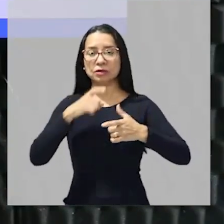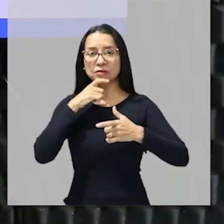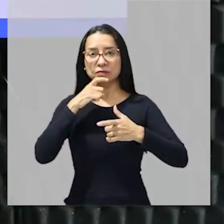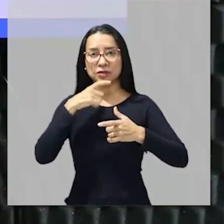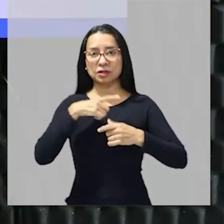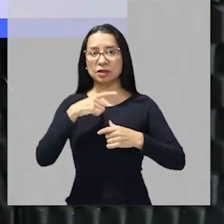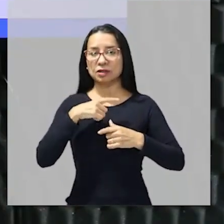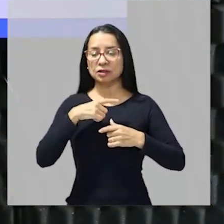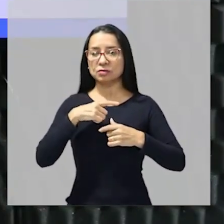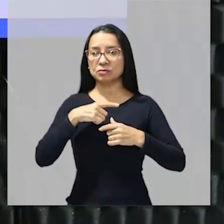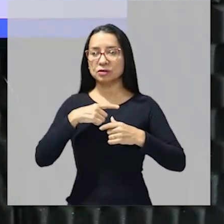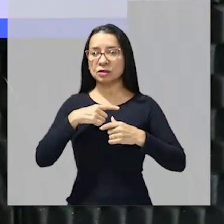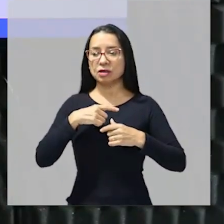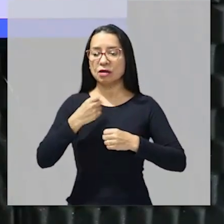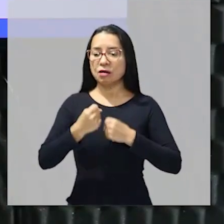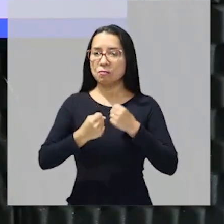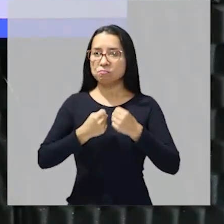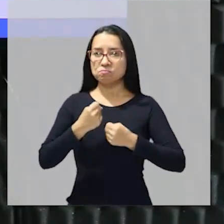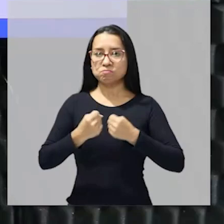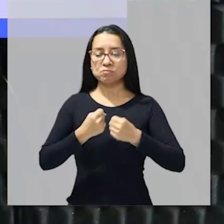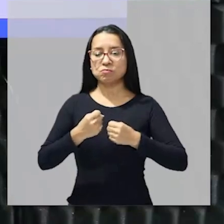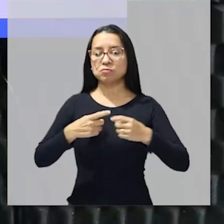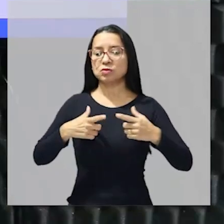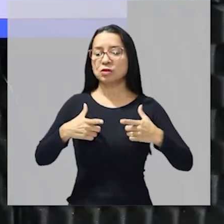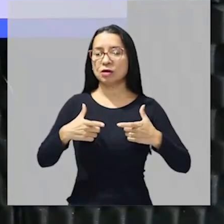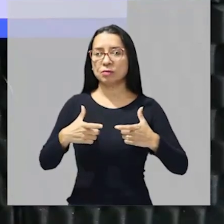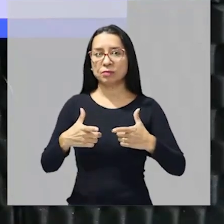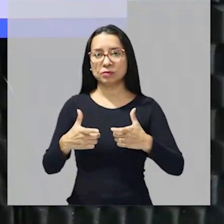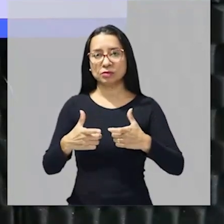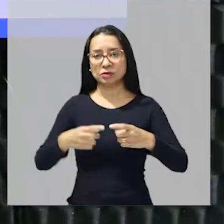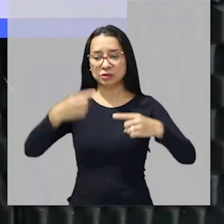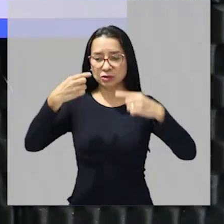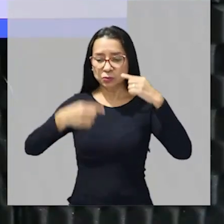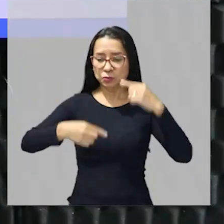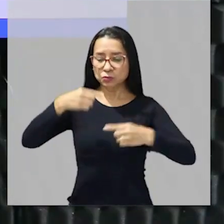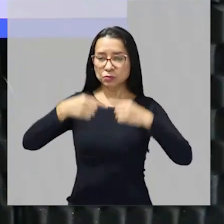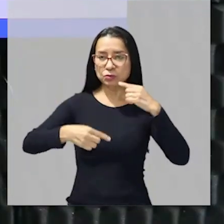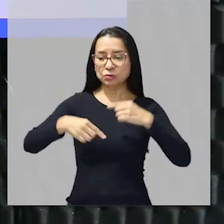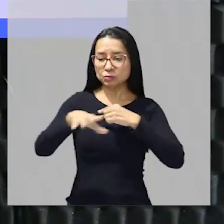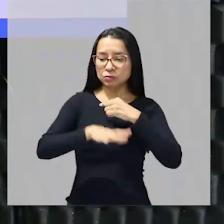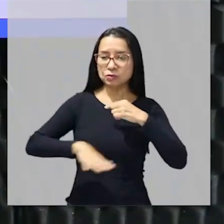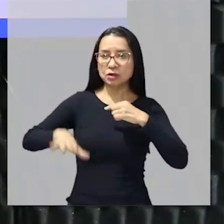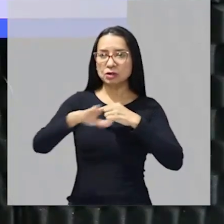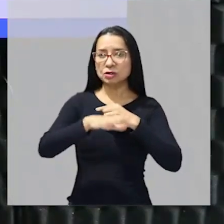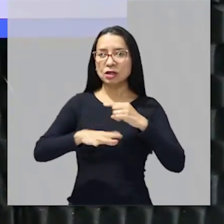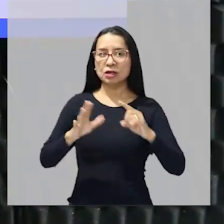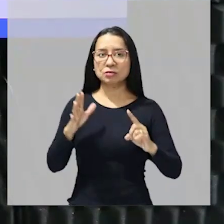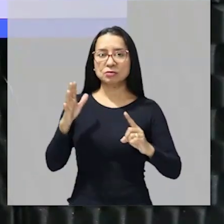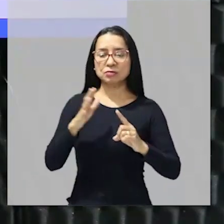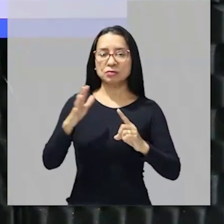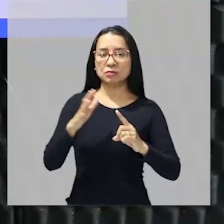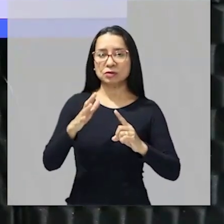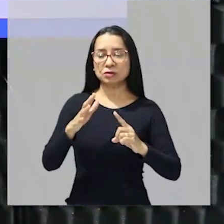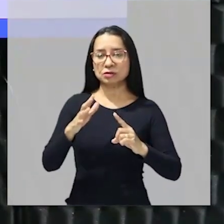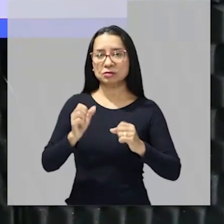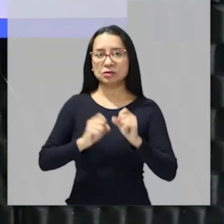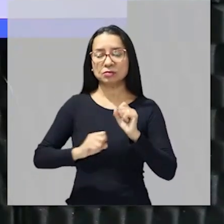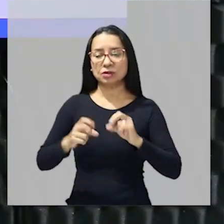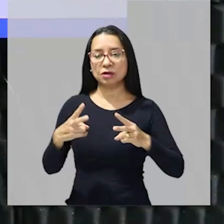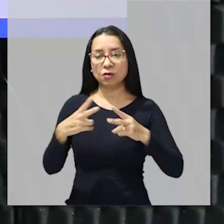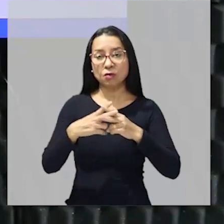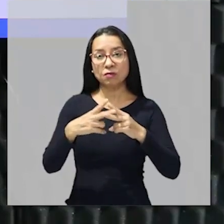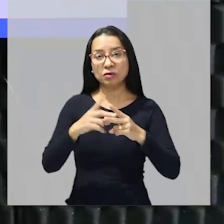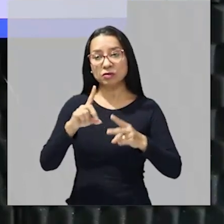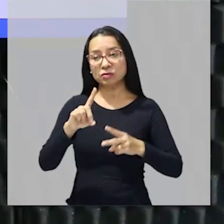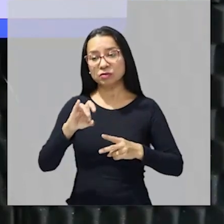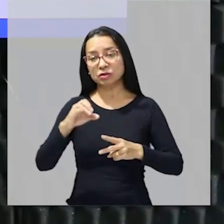corrida armamentista, tem disputa de área de influência, nós temos conflitos diplomáticos, nós